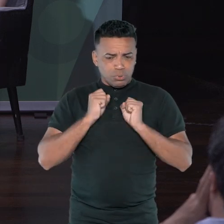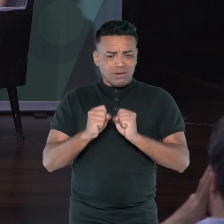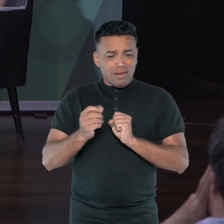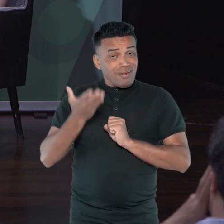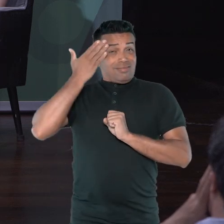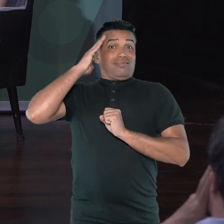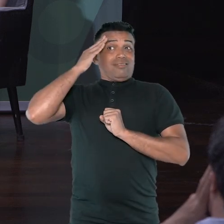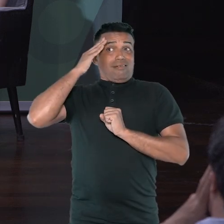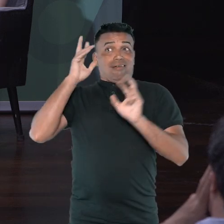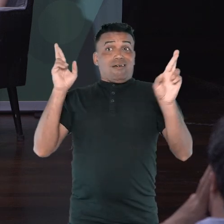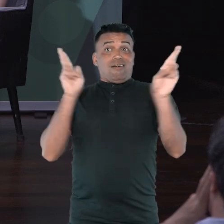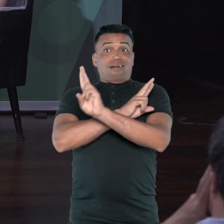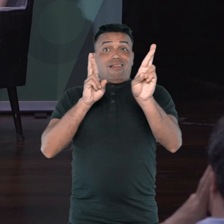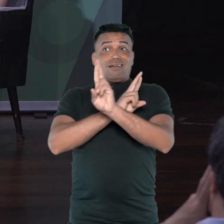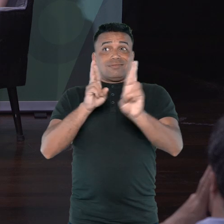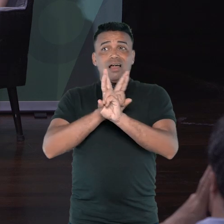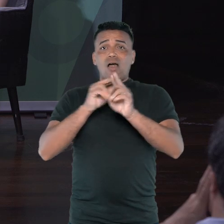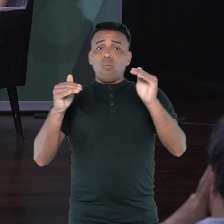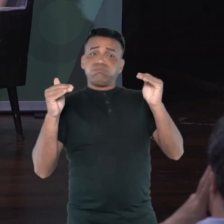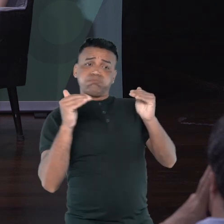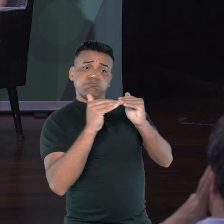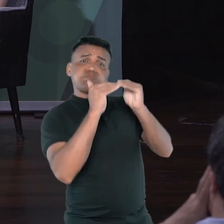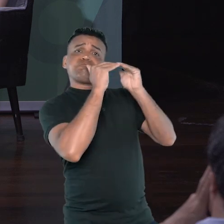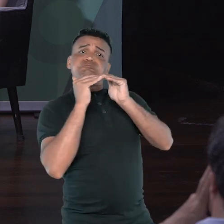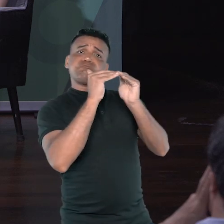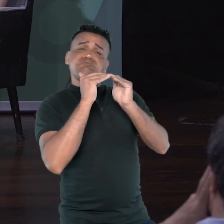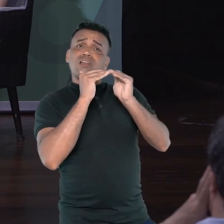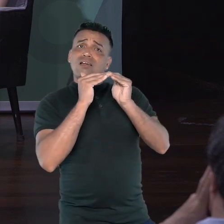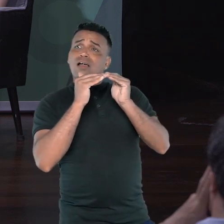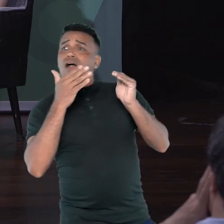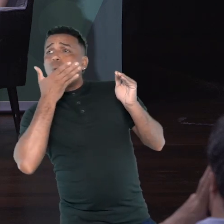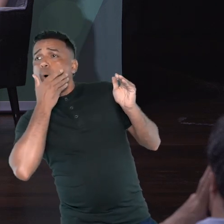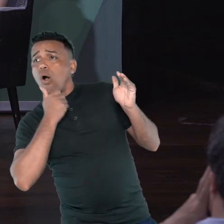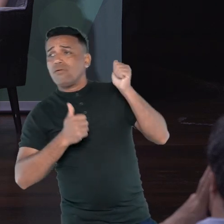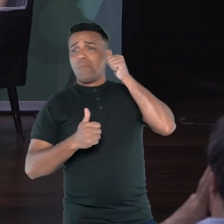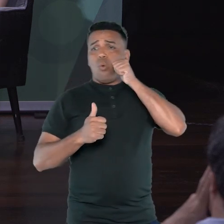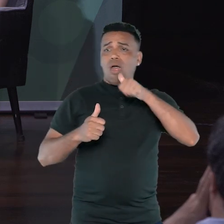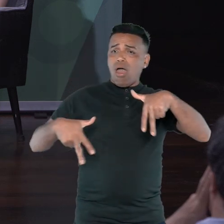compreender uma relação mais equilibrada entre os dois sujeitos? Daria para a gente